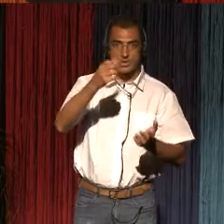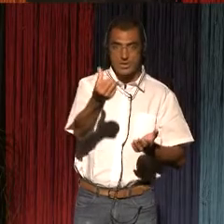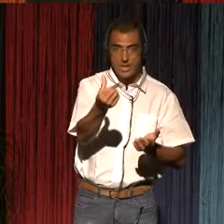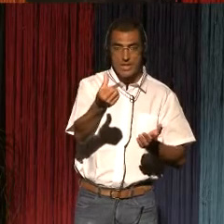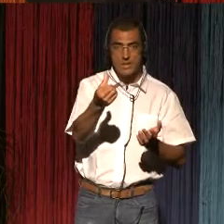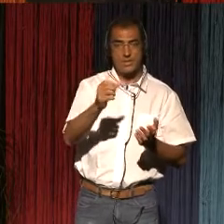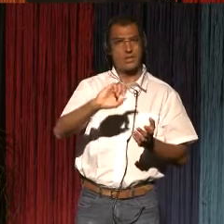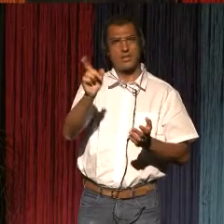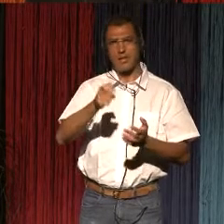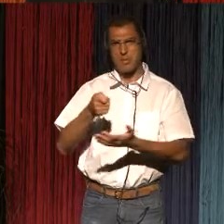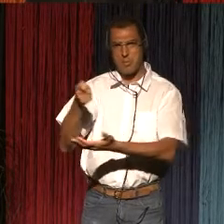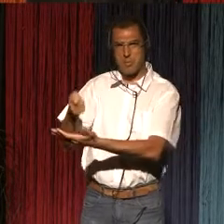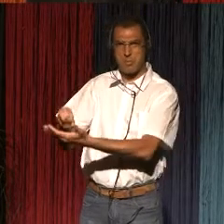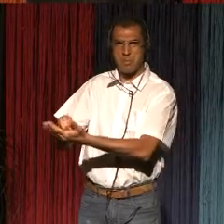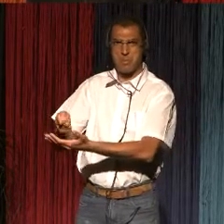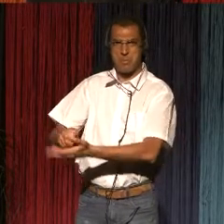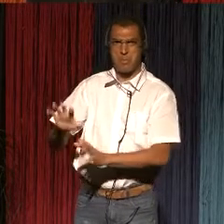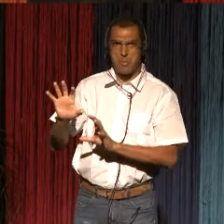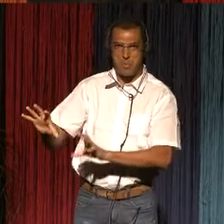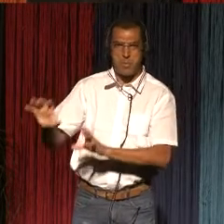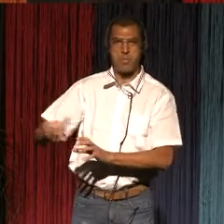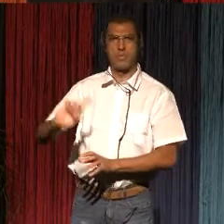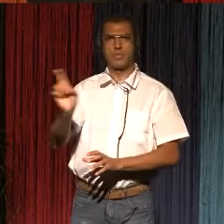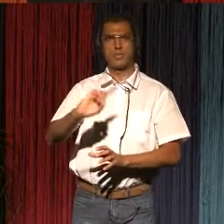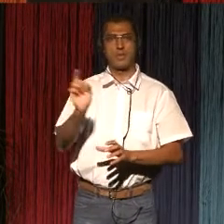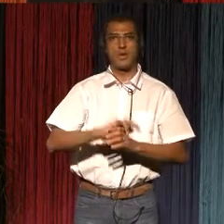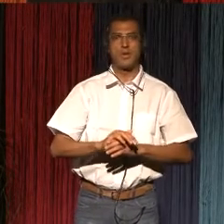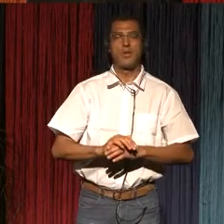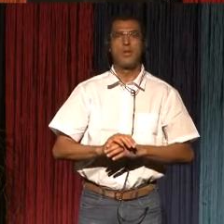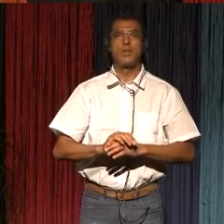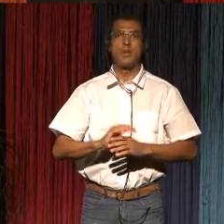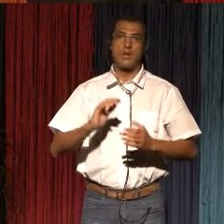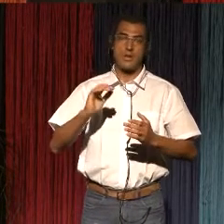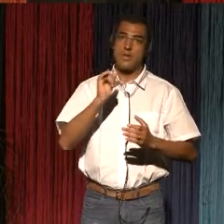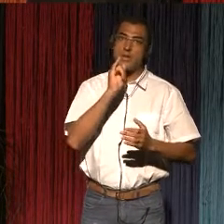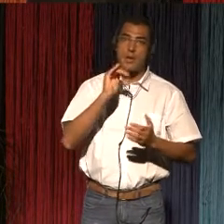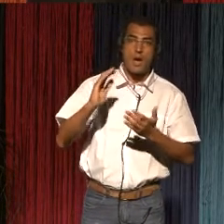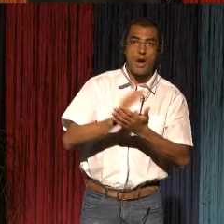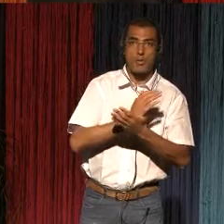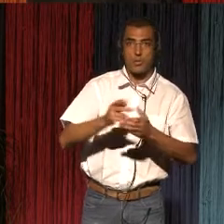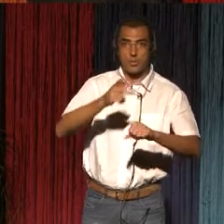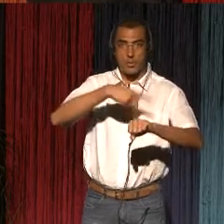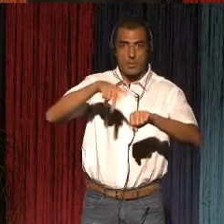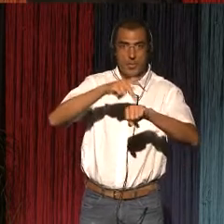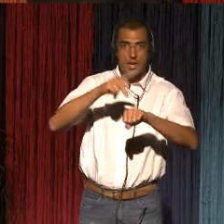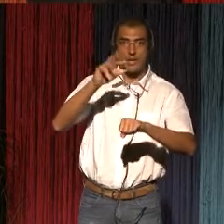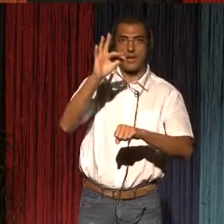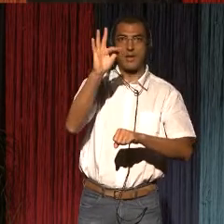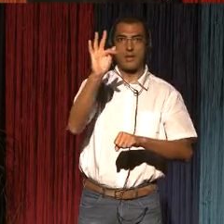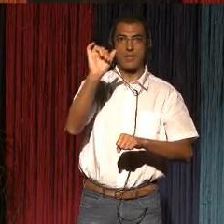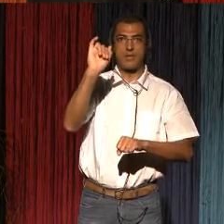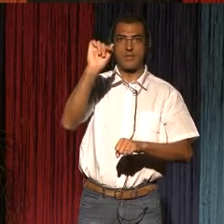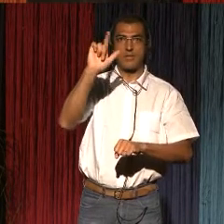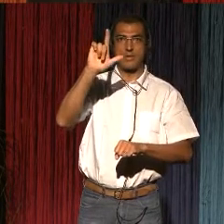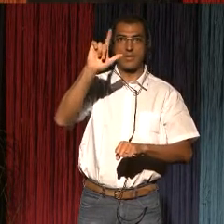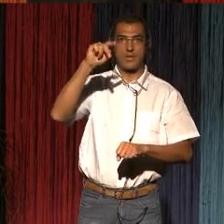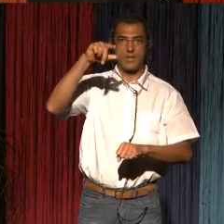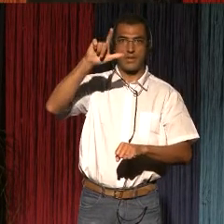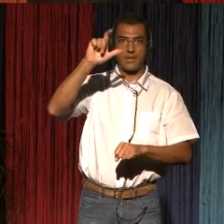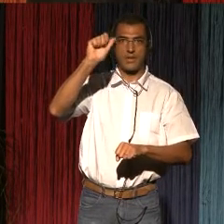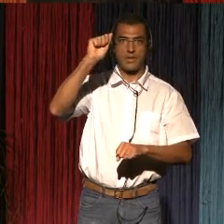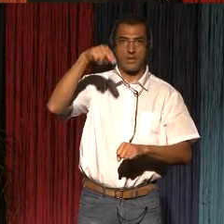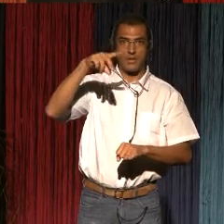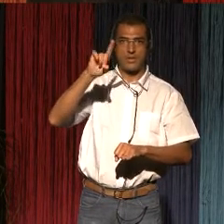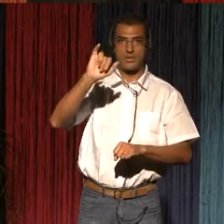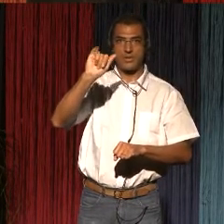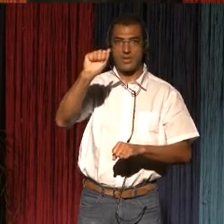que na Finlândia as crianças só vão à escola aos 7 anos, ou seja, ninguém ensina essas crianças finlandesas a lerem até os 7, mas